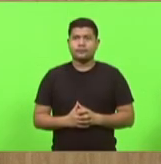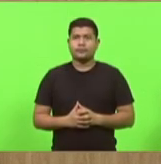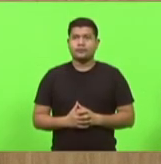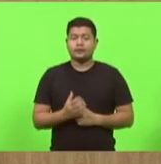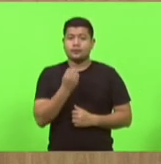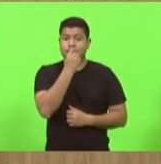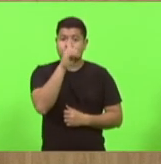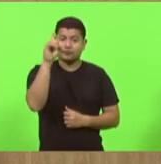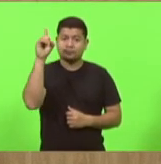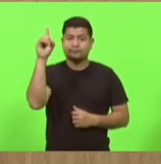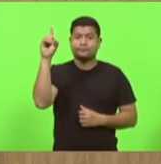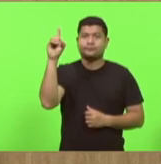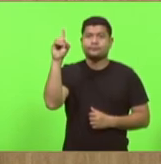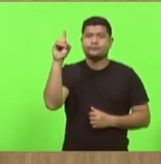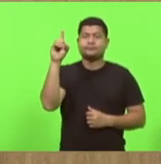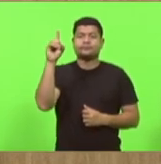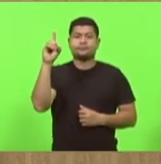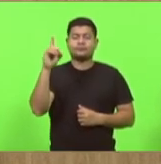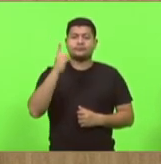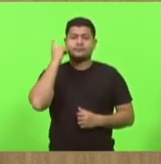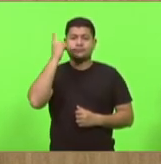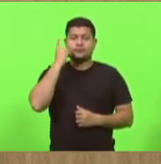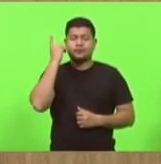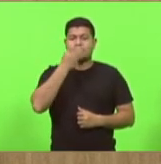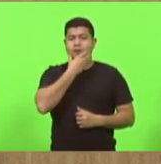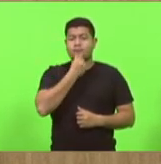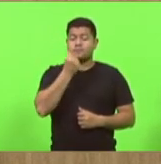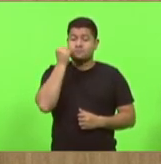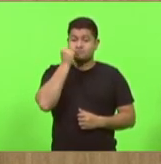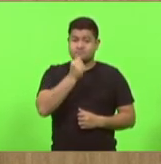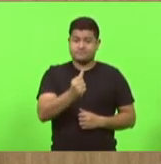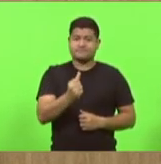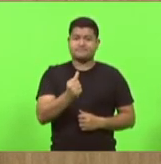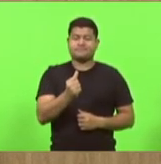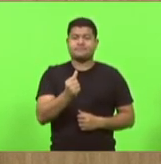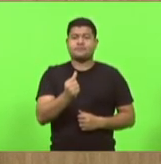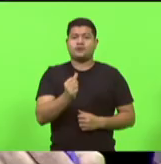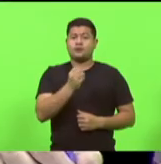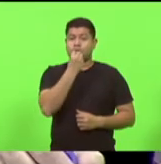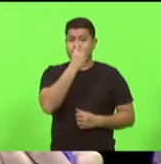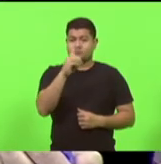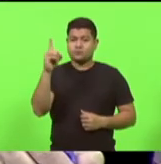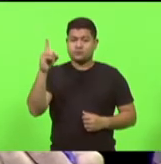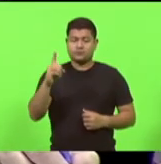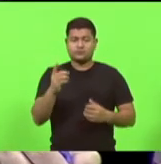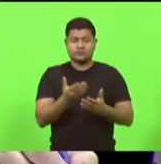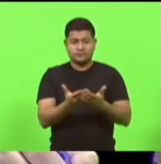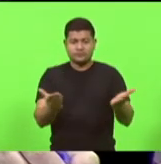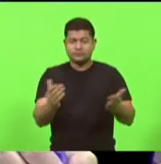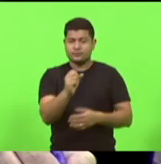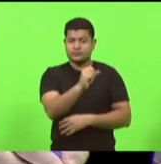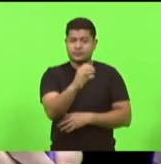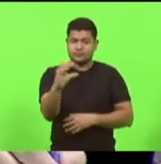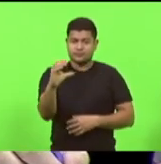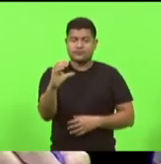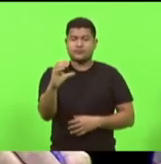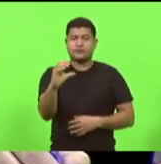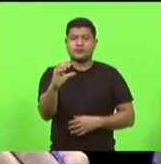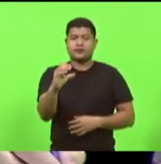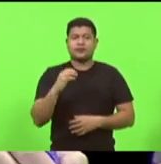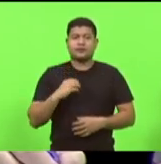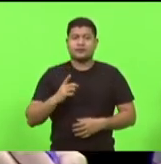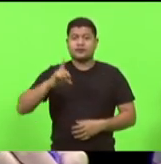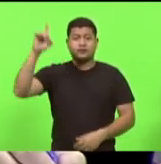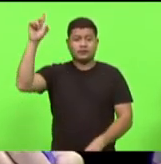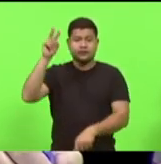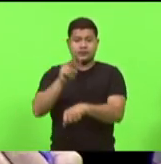Bom dia, deputadas, bom dia, deputados, bom dia, catarinenses. Sobre a